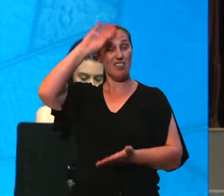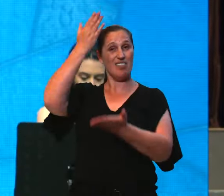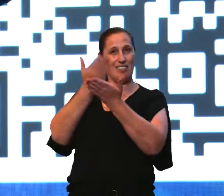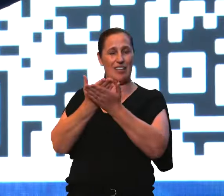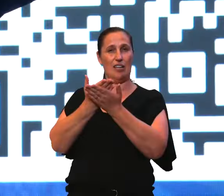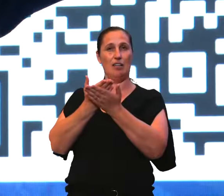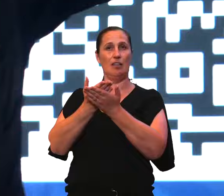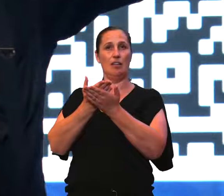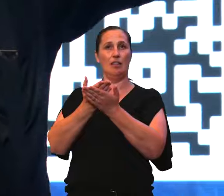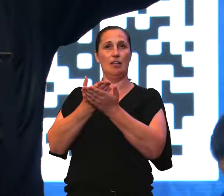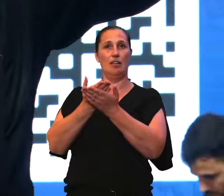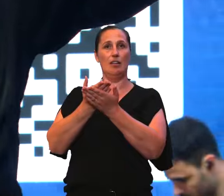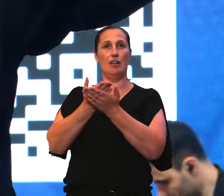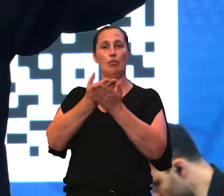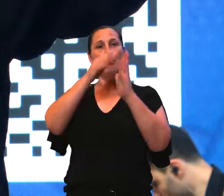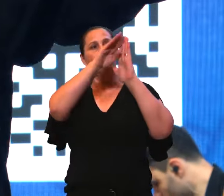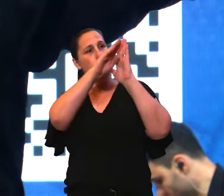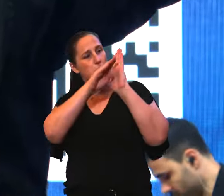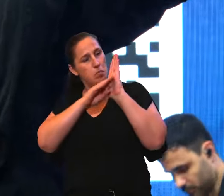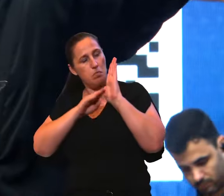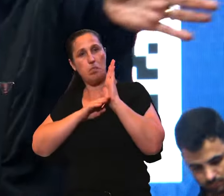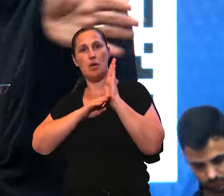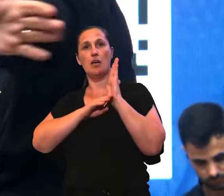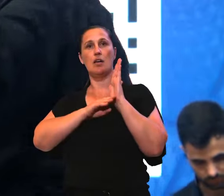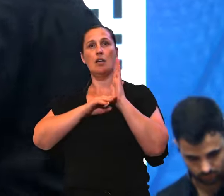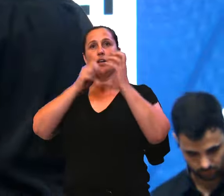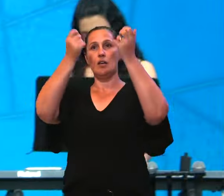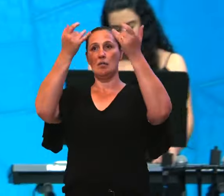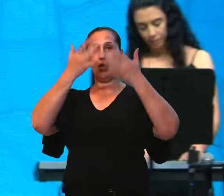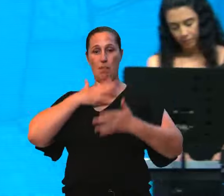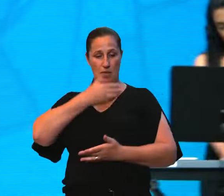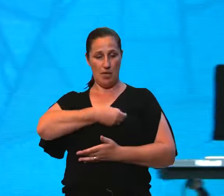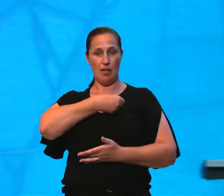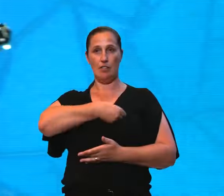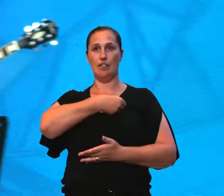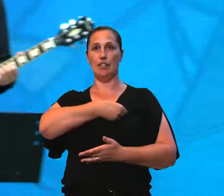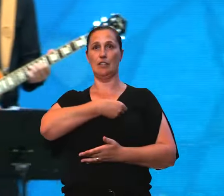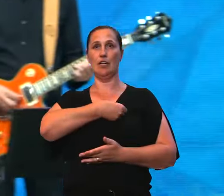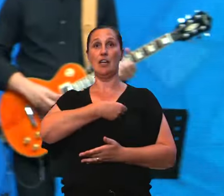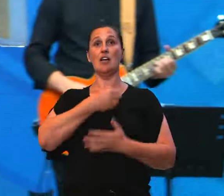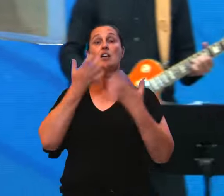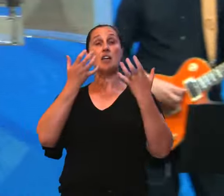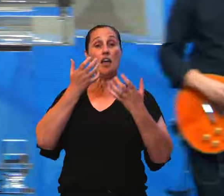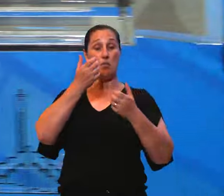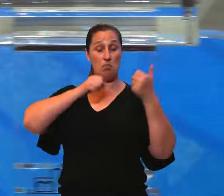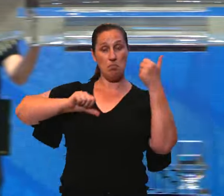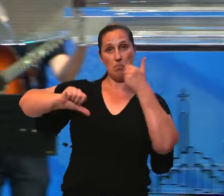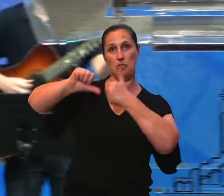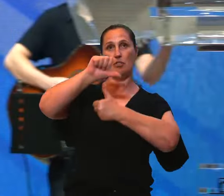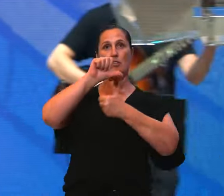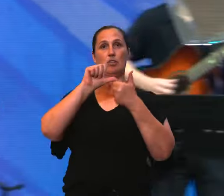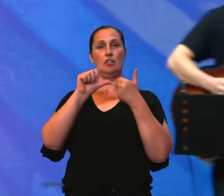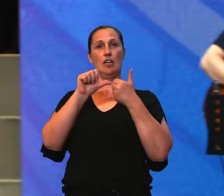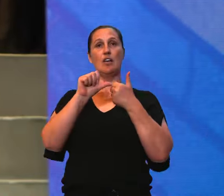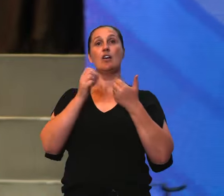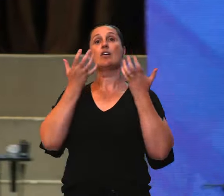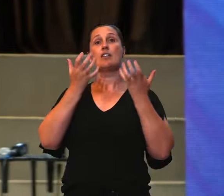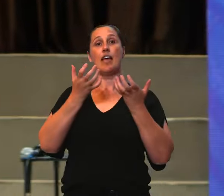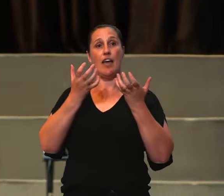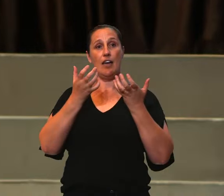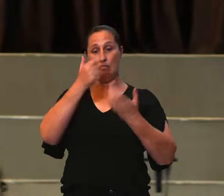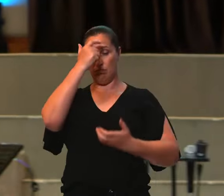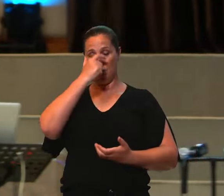é essa lista Aí descreve bastante a minha vida e eu quero agora mudar pro outro lado eu quero me transformar eu quero ser